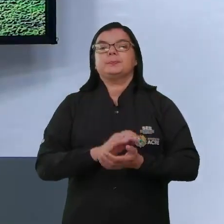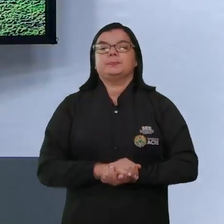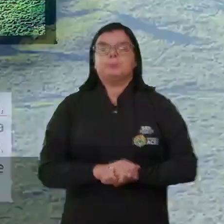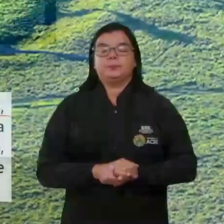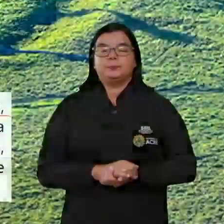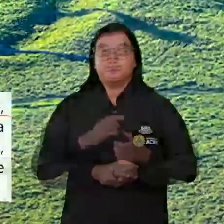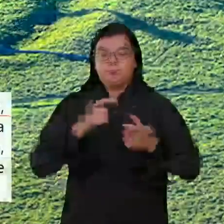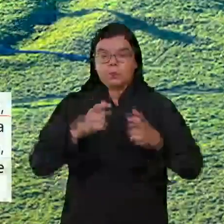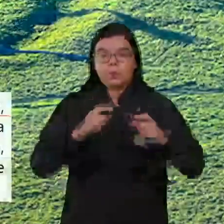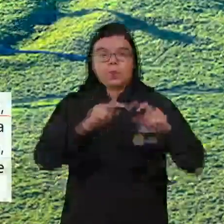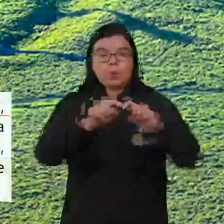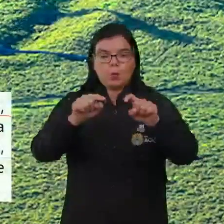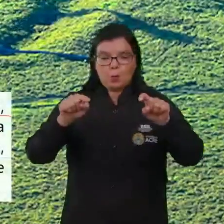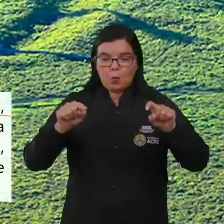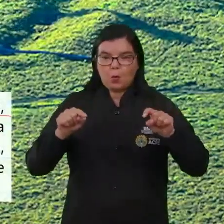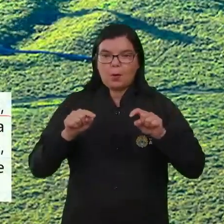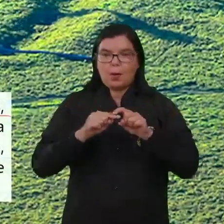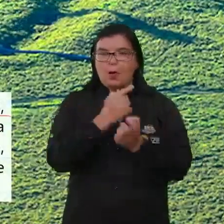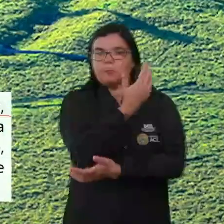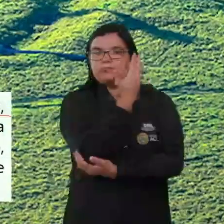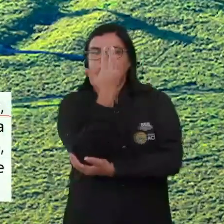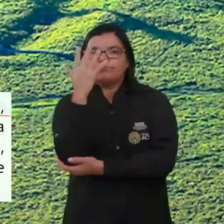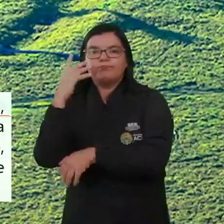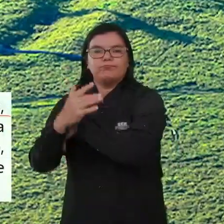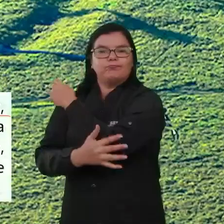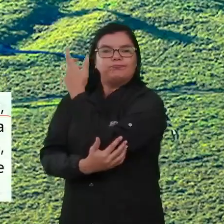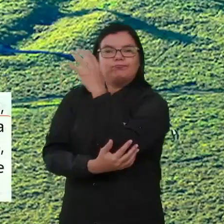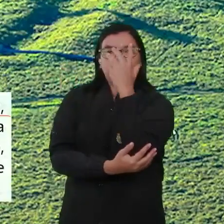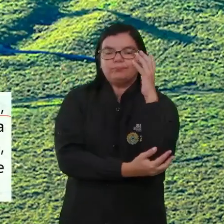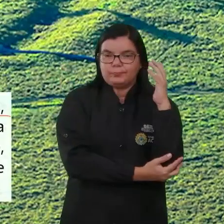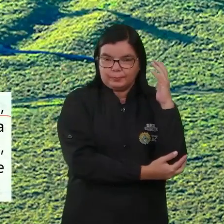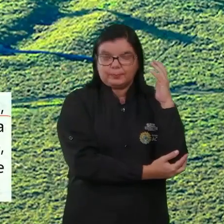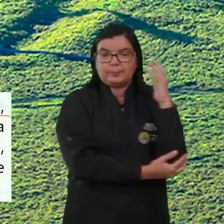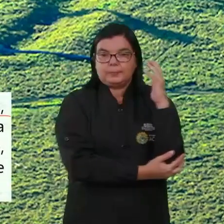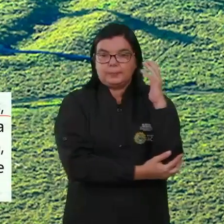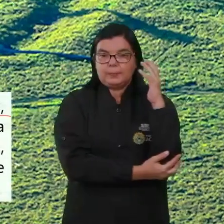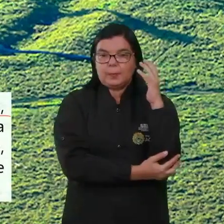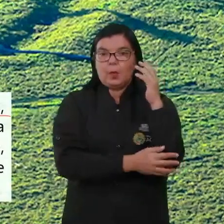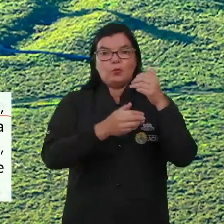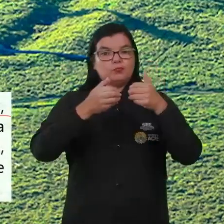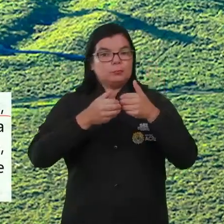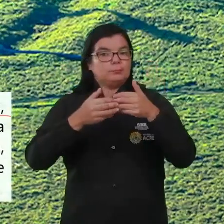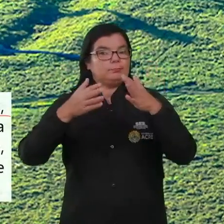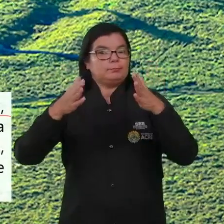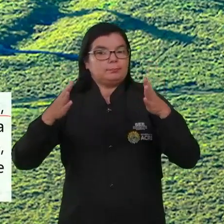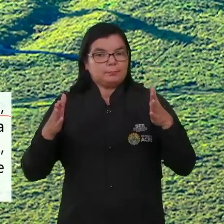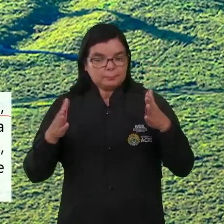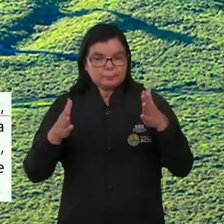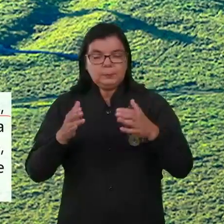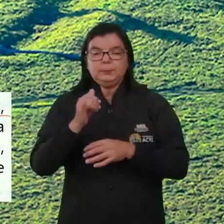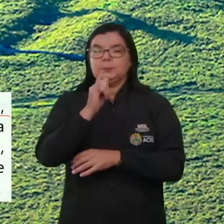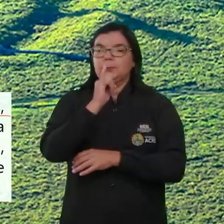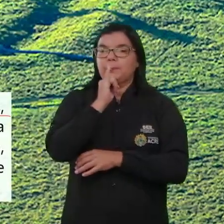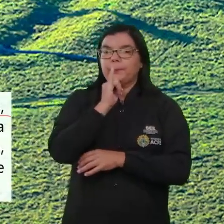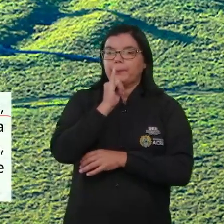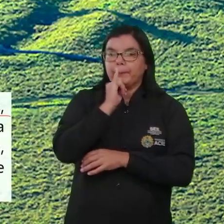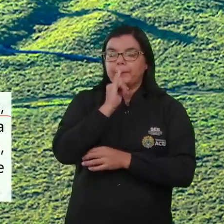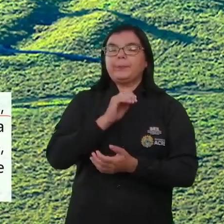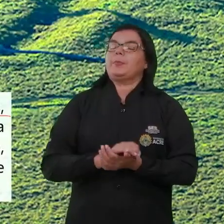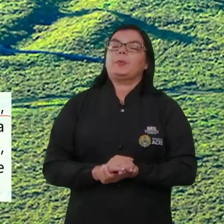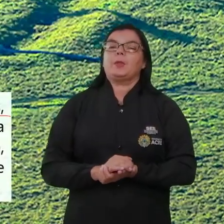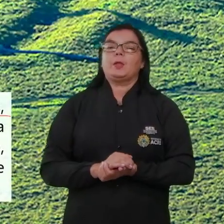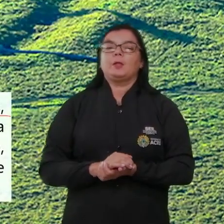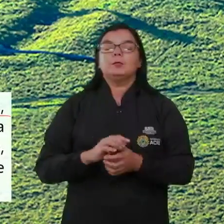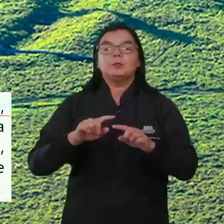em áreas de floresta. Isso nós estamos falando de floresta aberta, tá? Como, por exemplo,